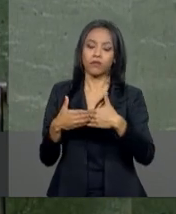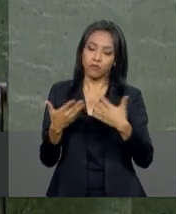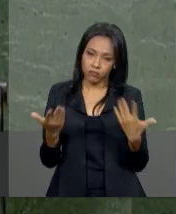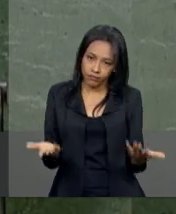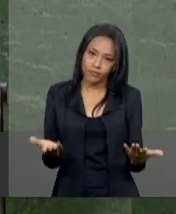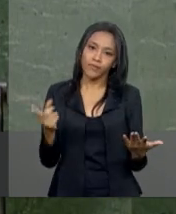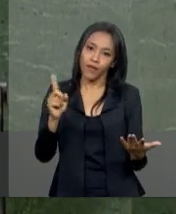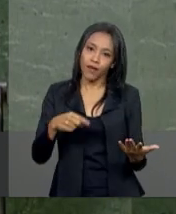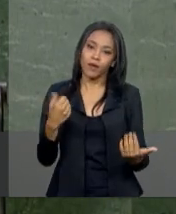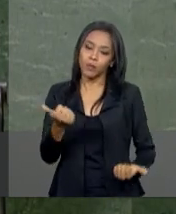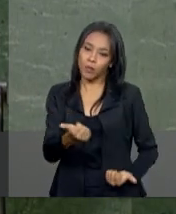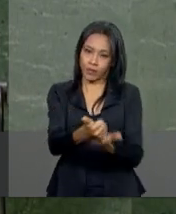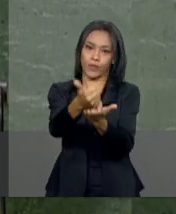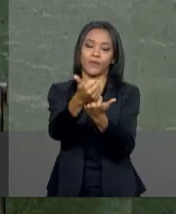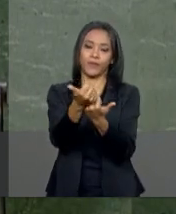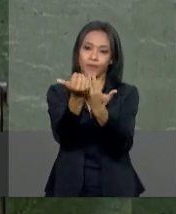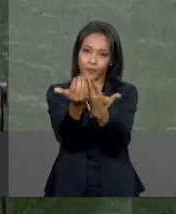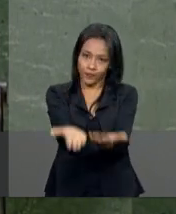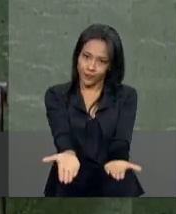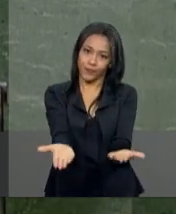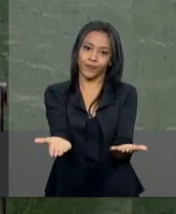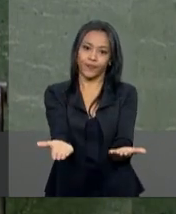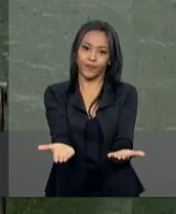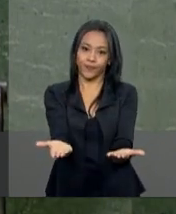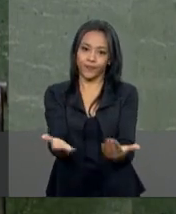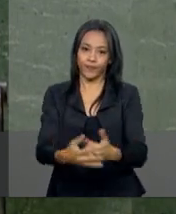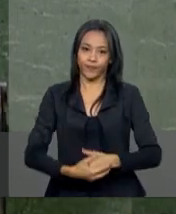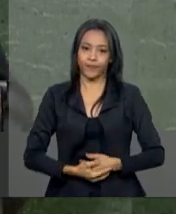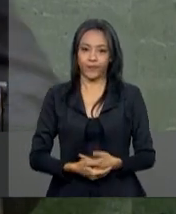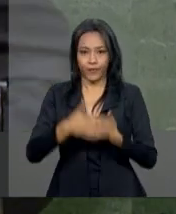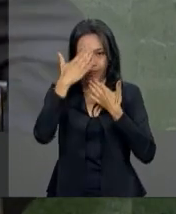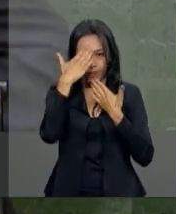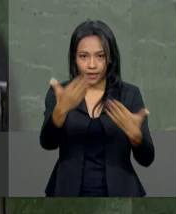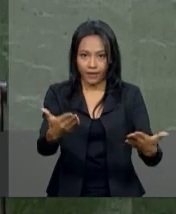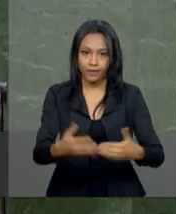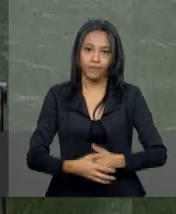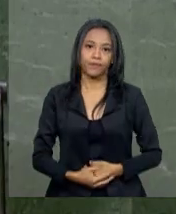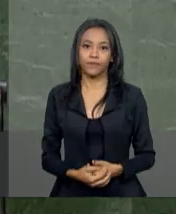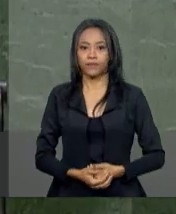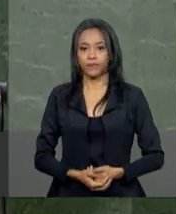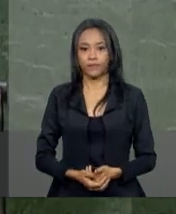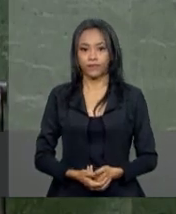estendida da generosidade obrigado